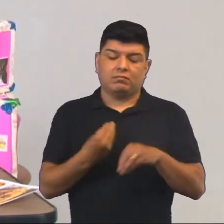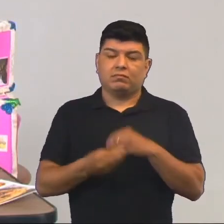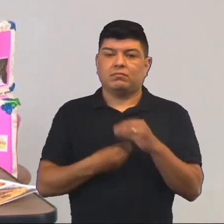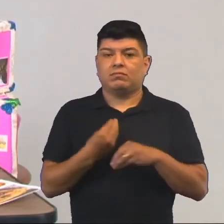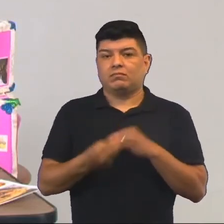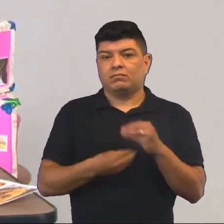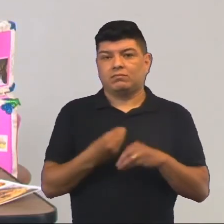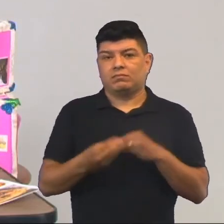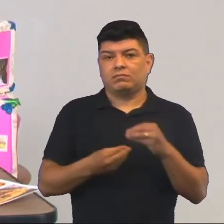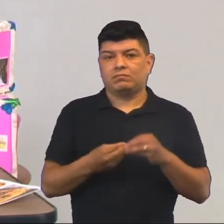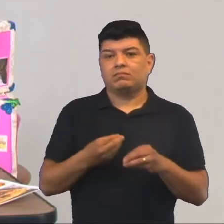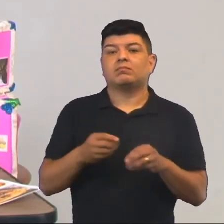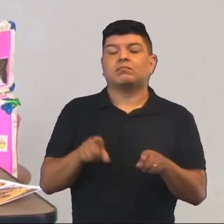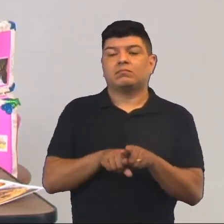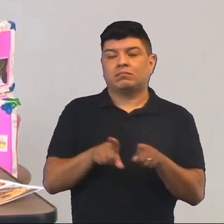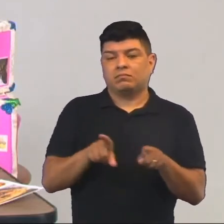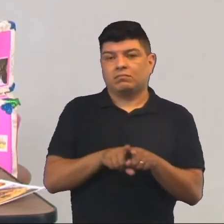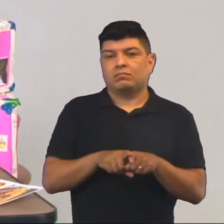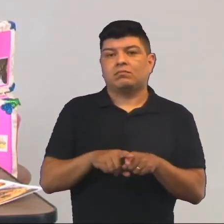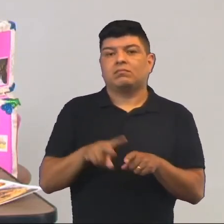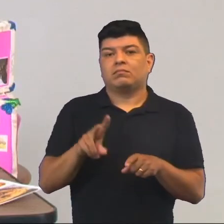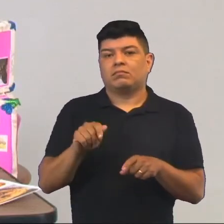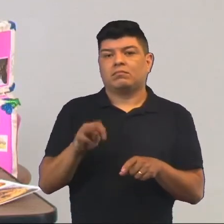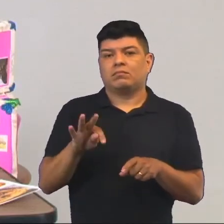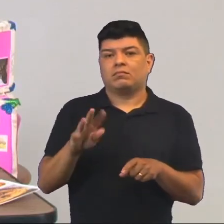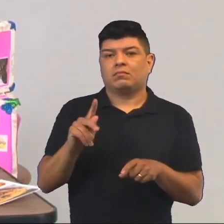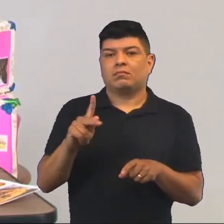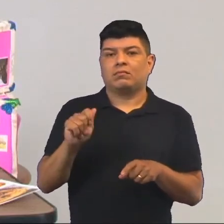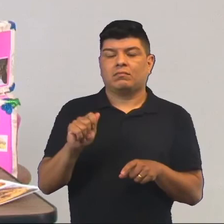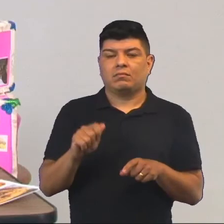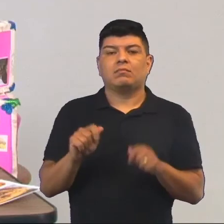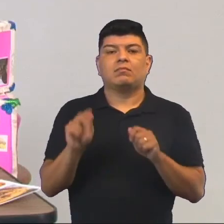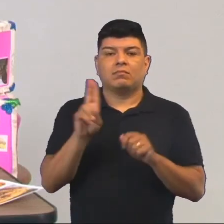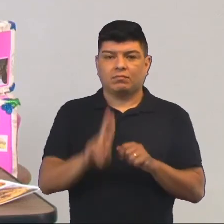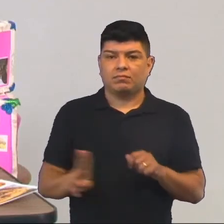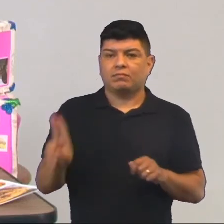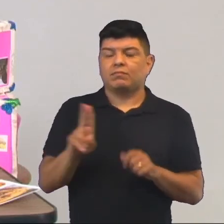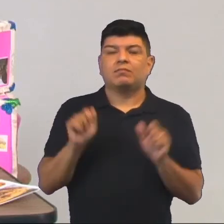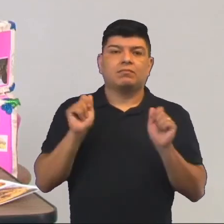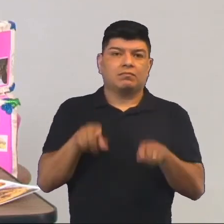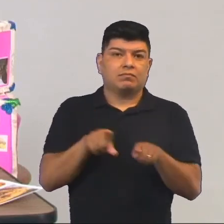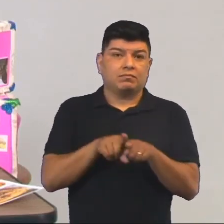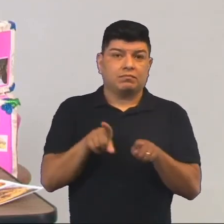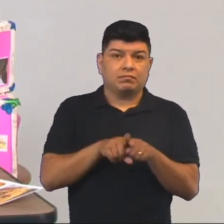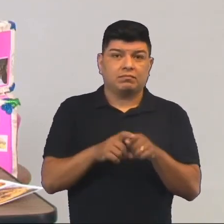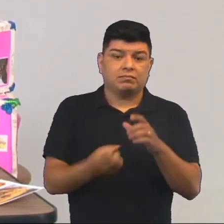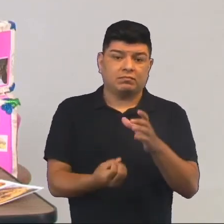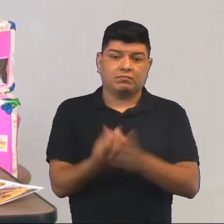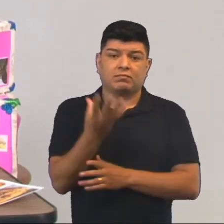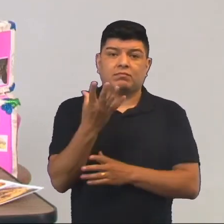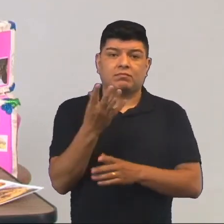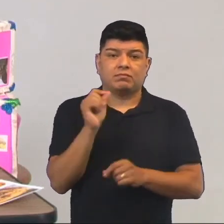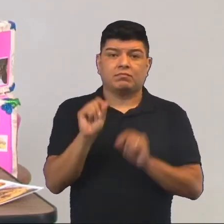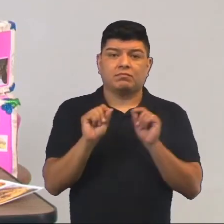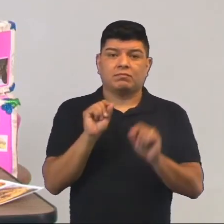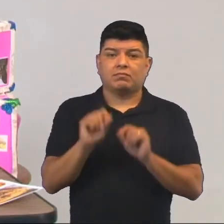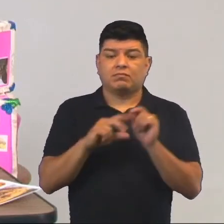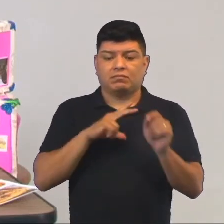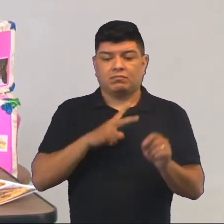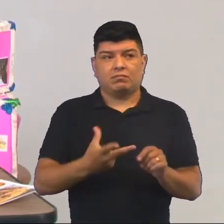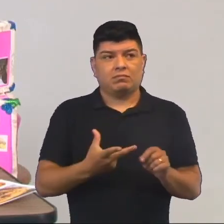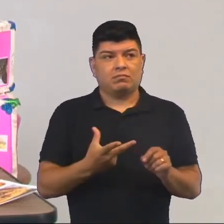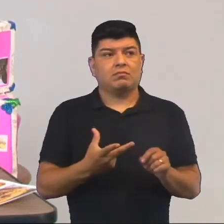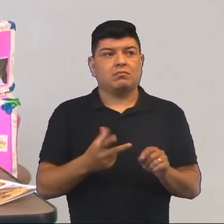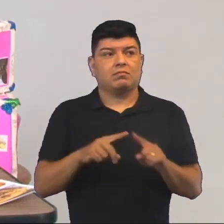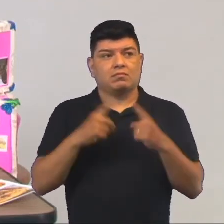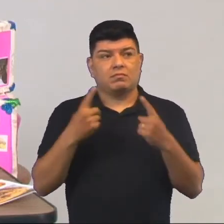ao fazermos o vatapá, também podemos utilizar a sardinha. Que a sardinha, ela tem origem que veio dos